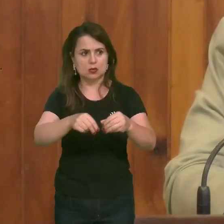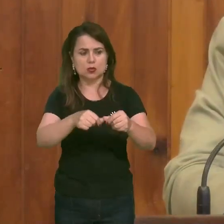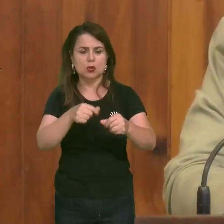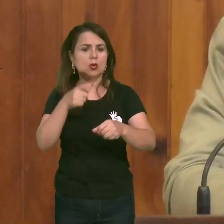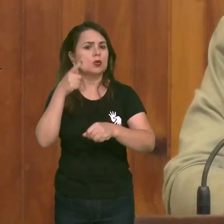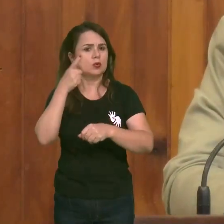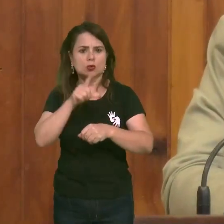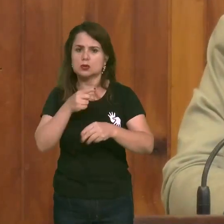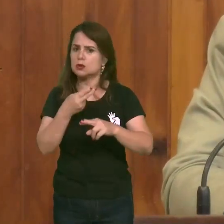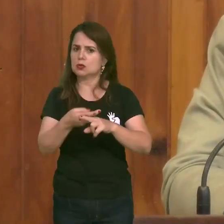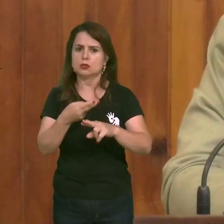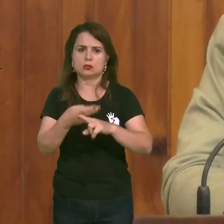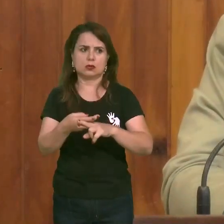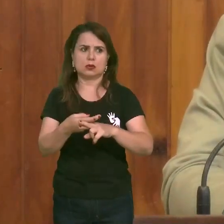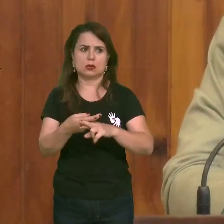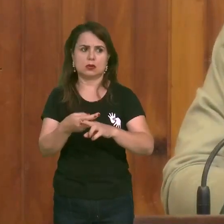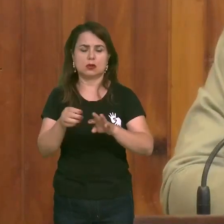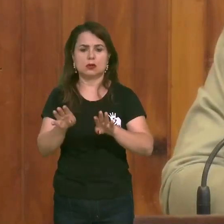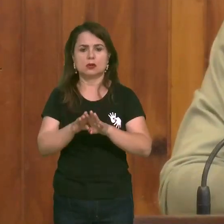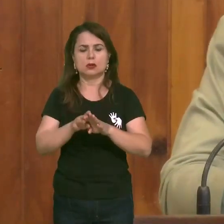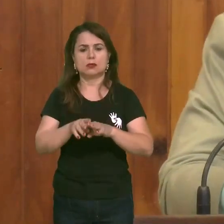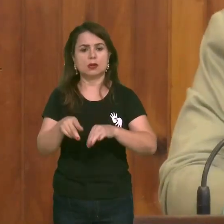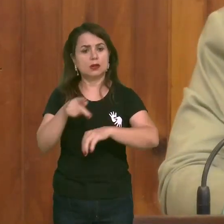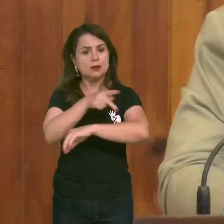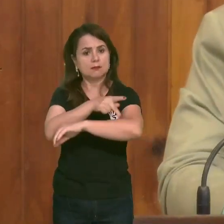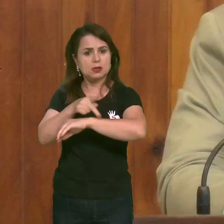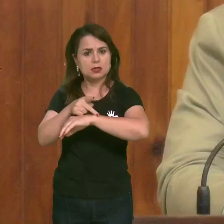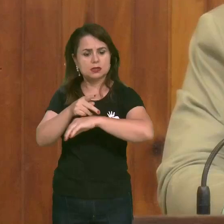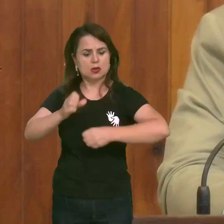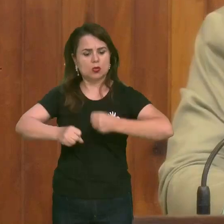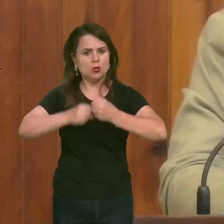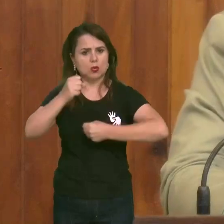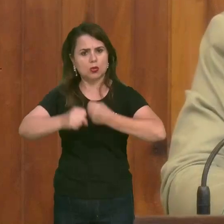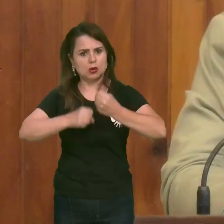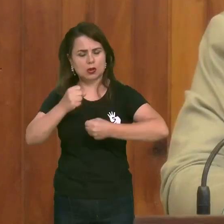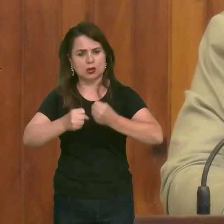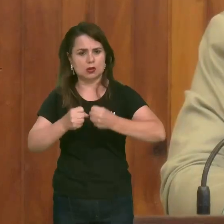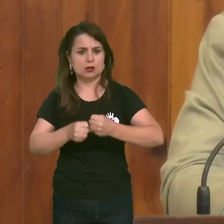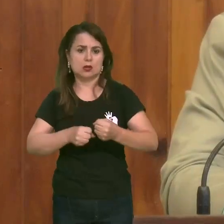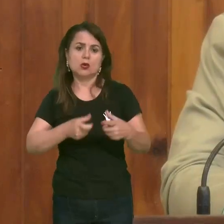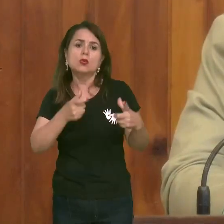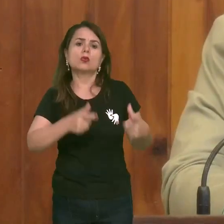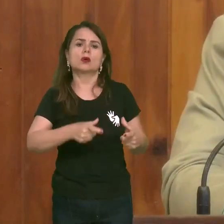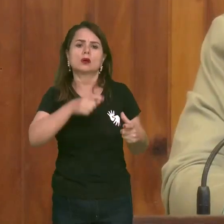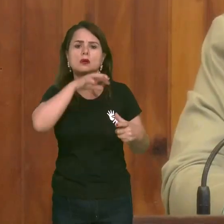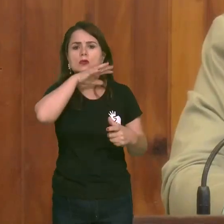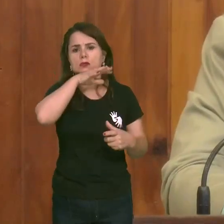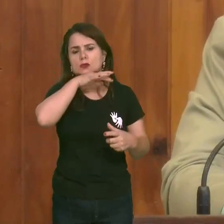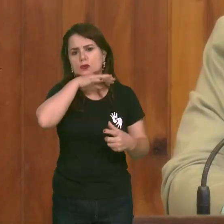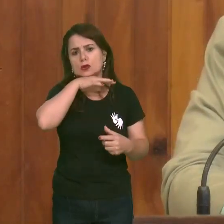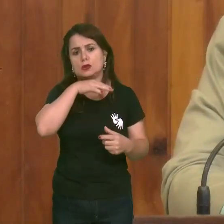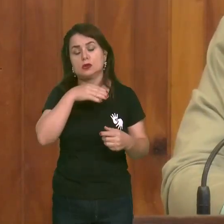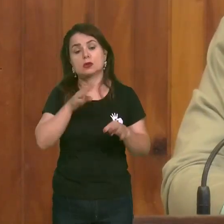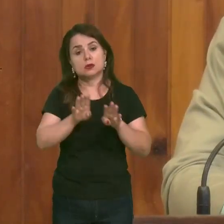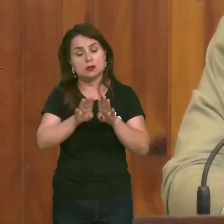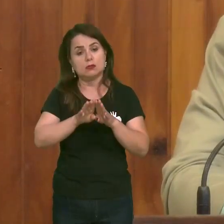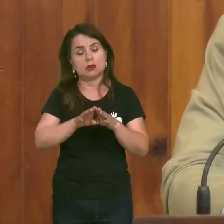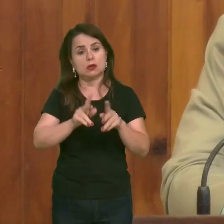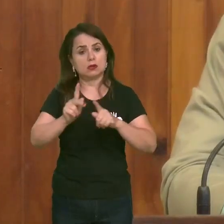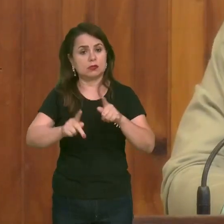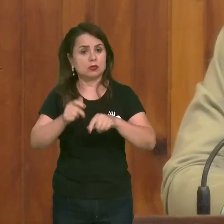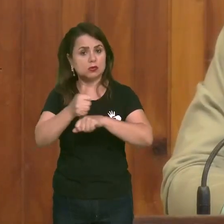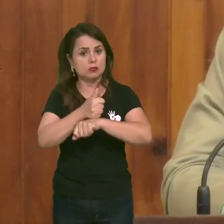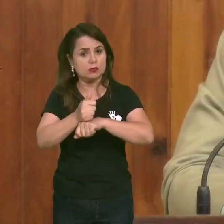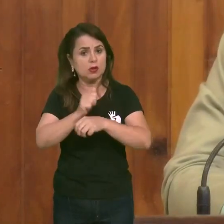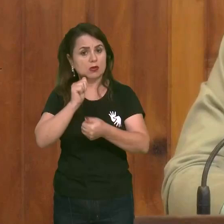muito menos né E nós sabemos que para você para treinamento de atletas de alto rendimento